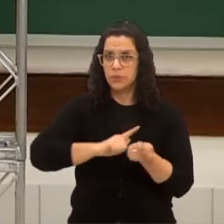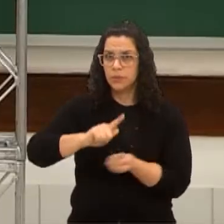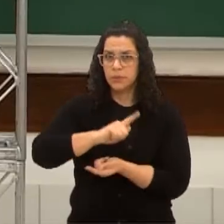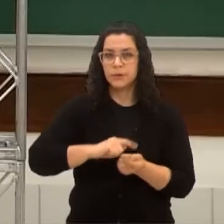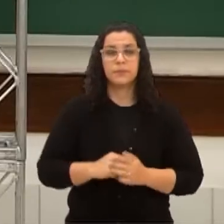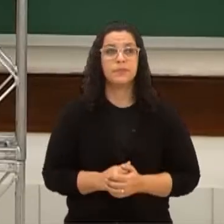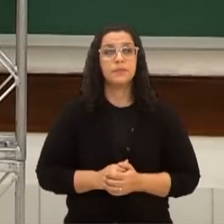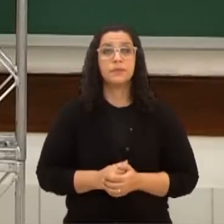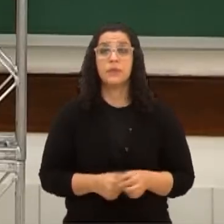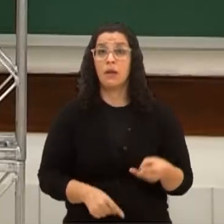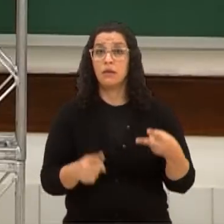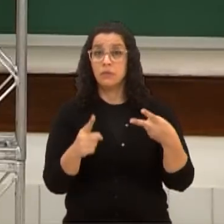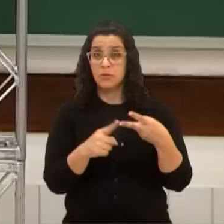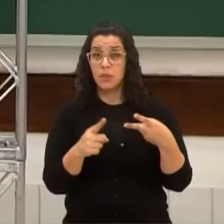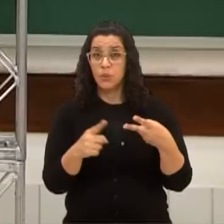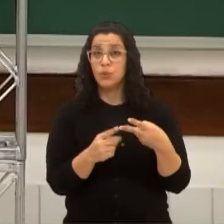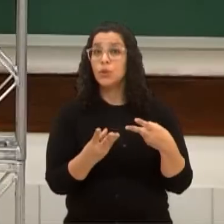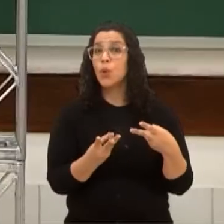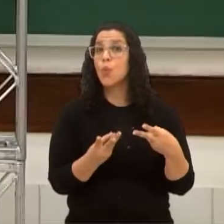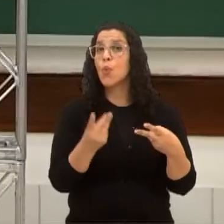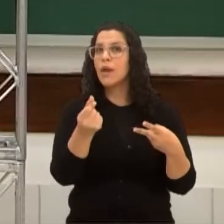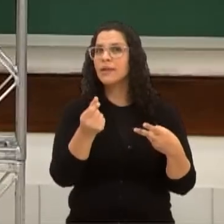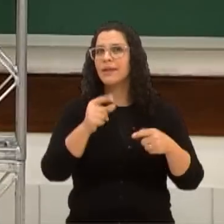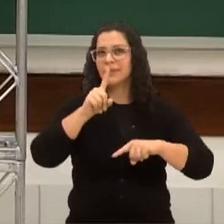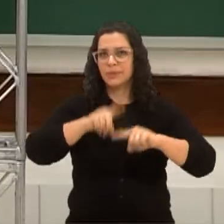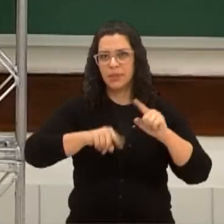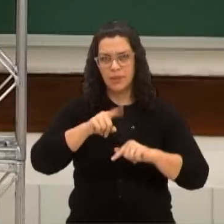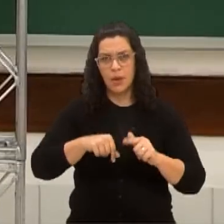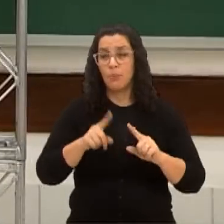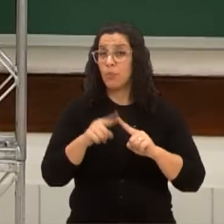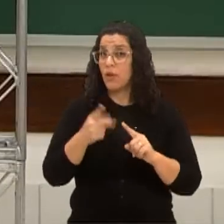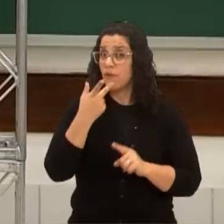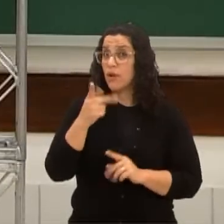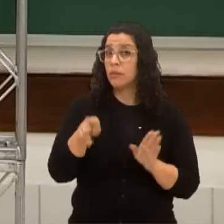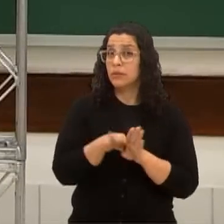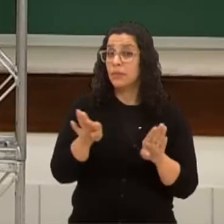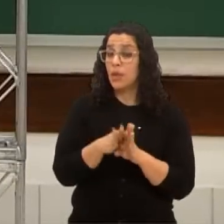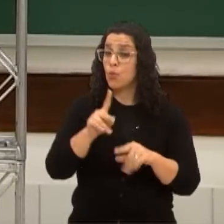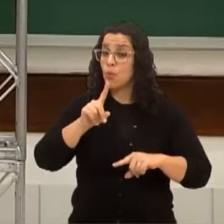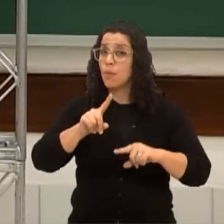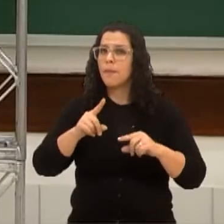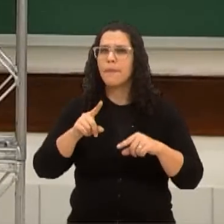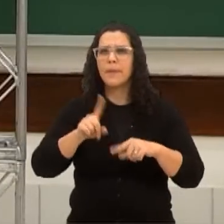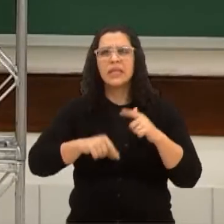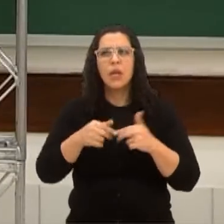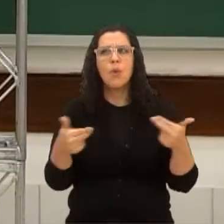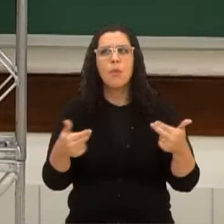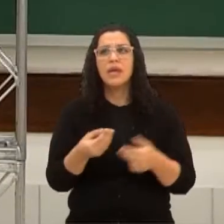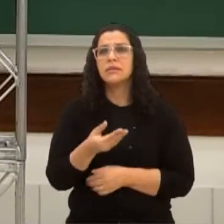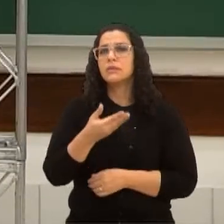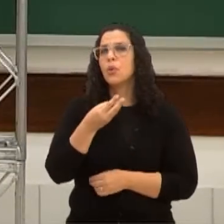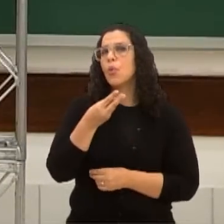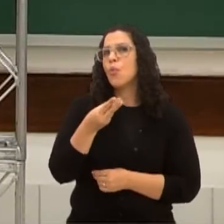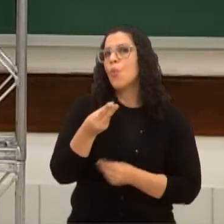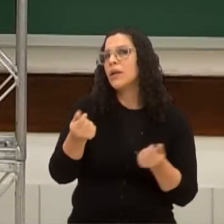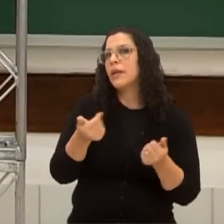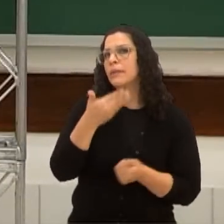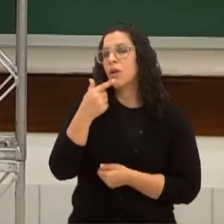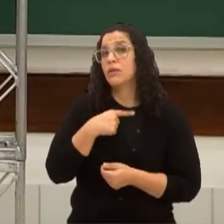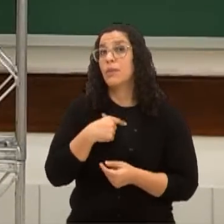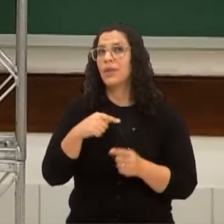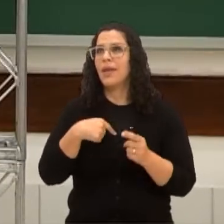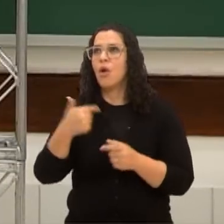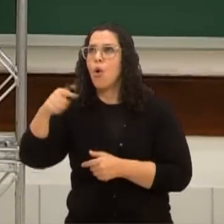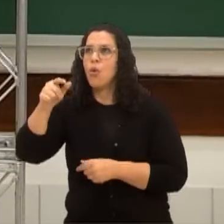globalização. Outra, qualidade desses produtos. Por que eu digo que aumenta a qualidade? Porque vai aumentar a concorrência.